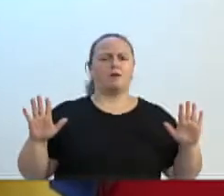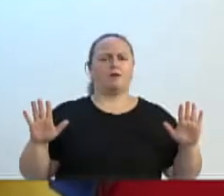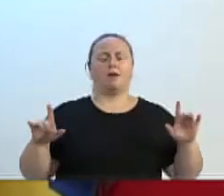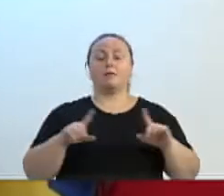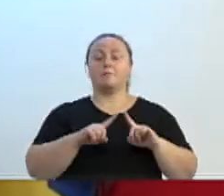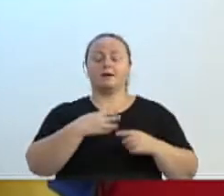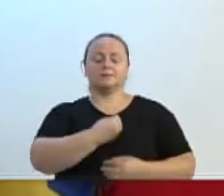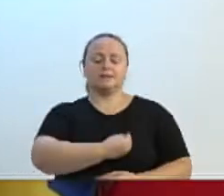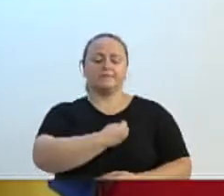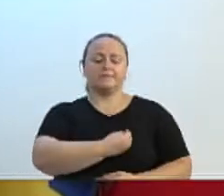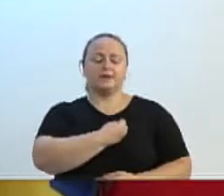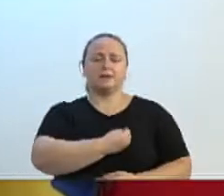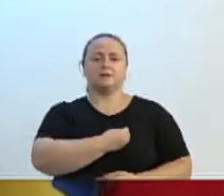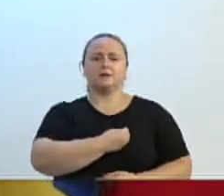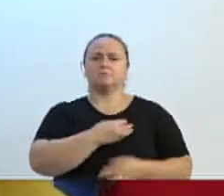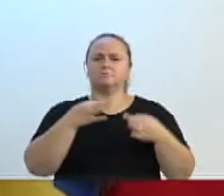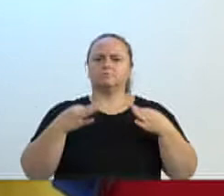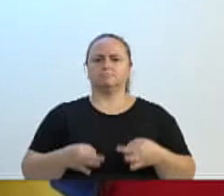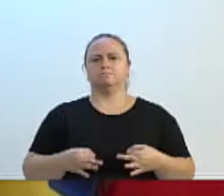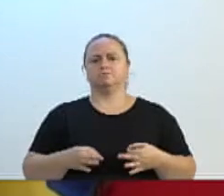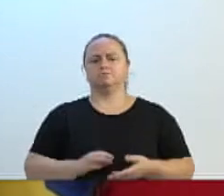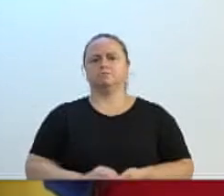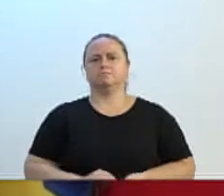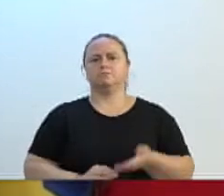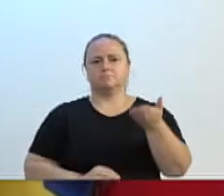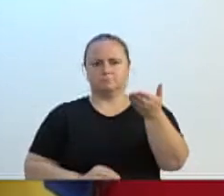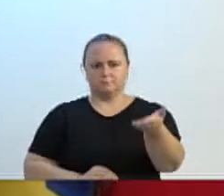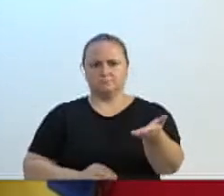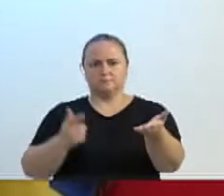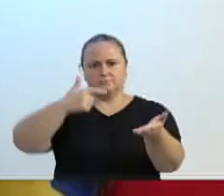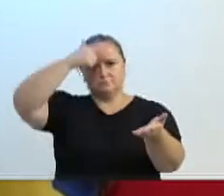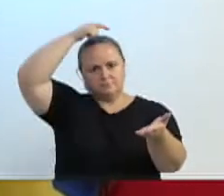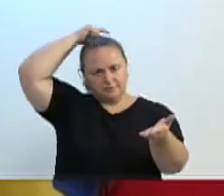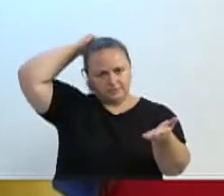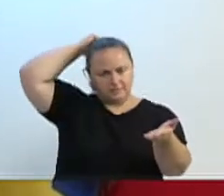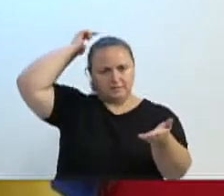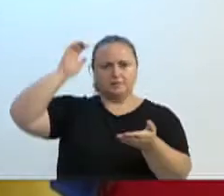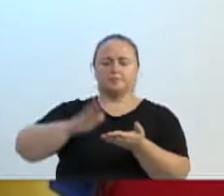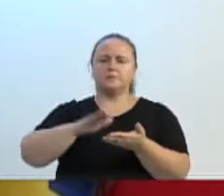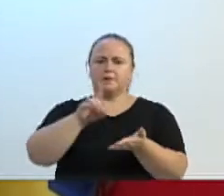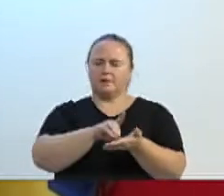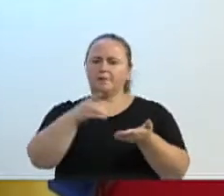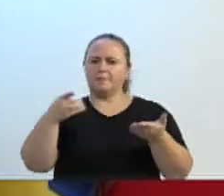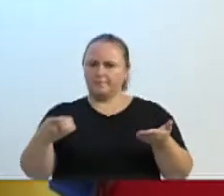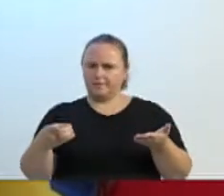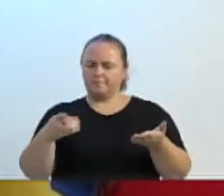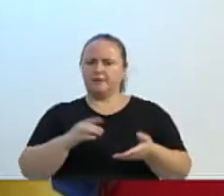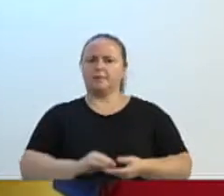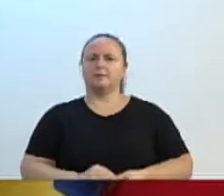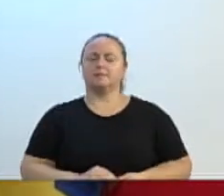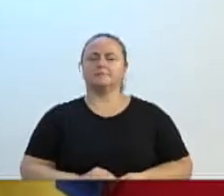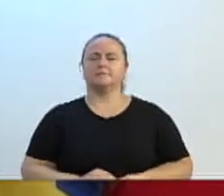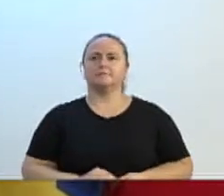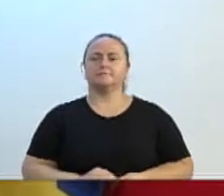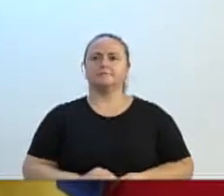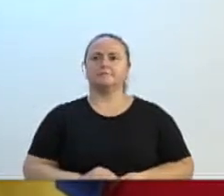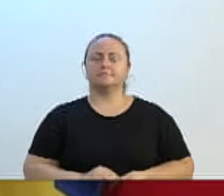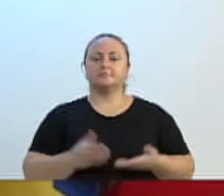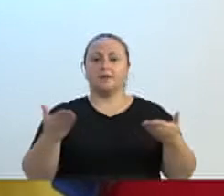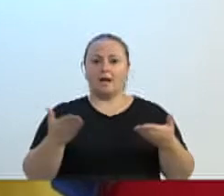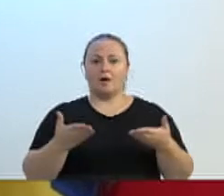direito. E, para finalizar, vereador Adriano, você fez a leitura da Bíblia, eu quero fazer um plágio